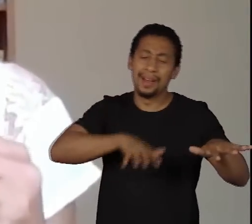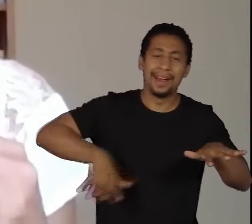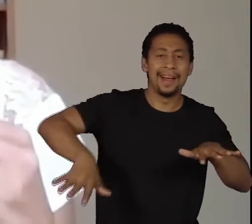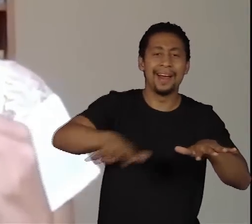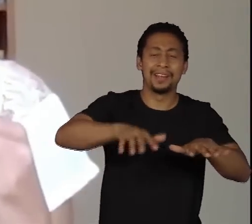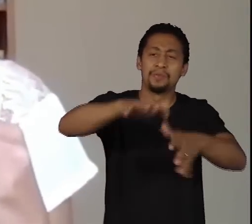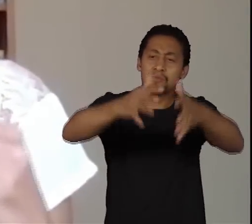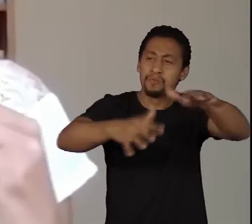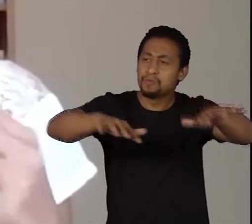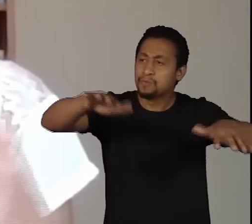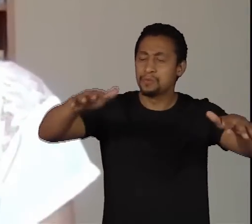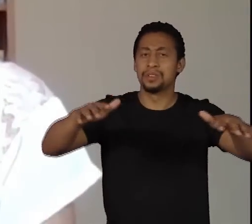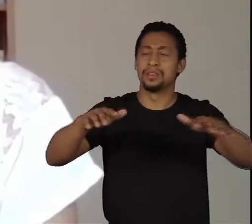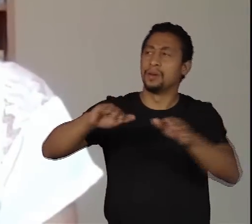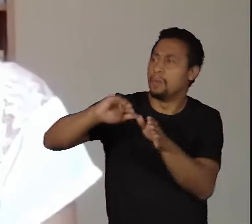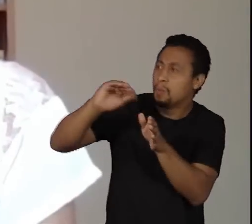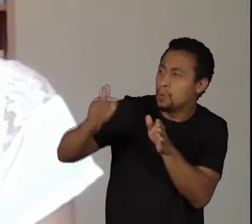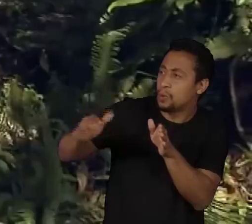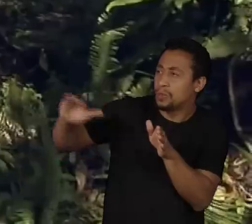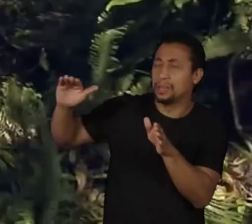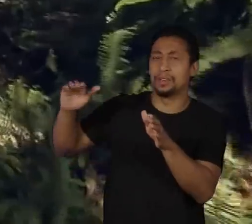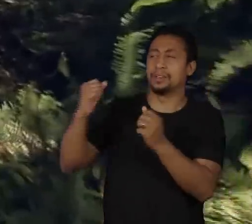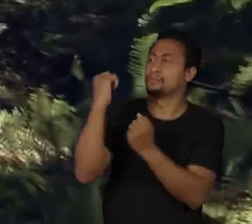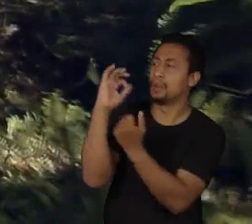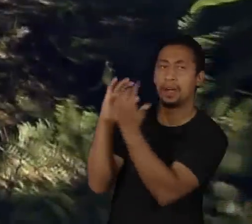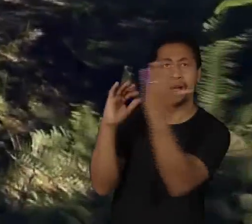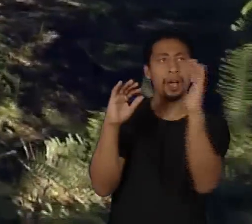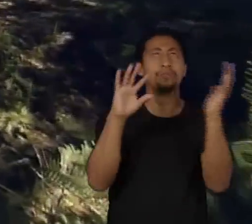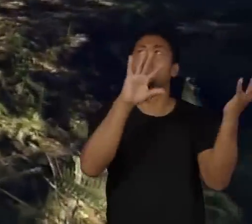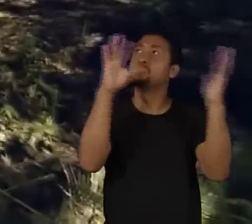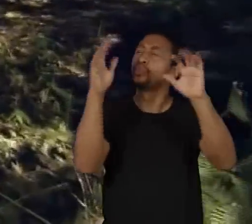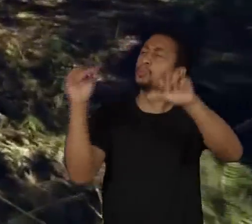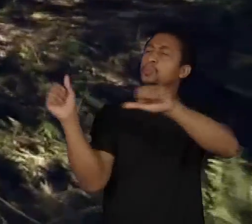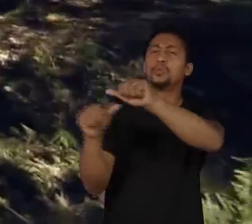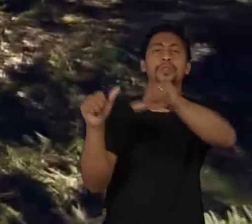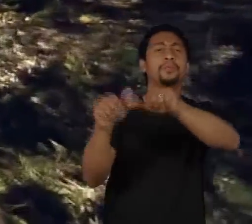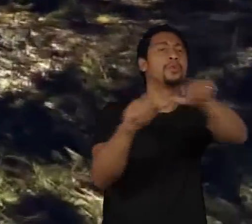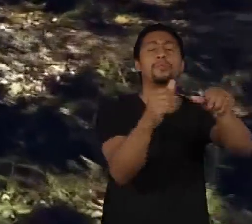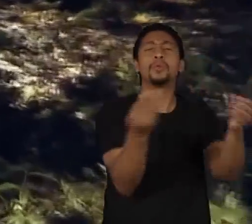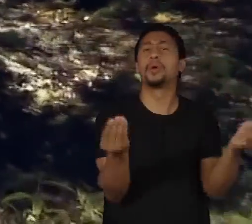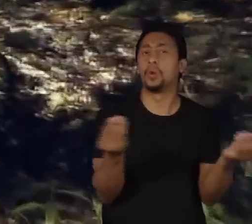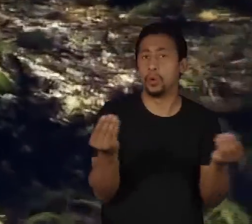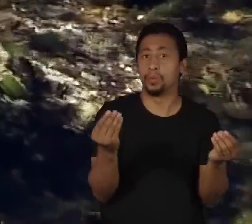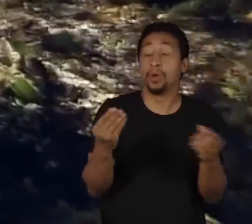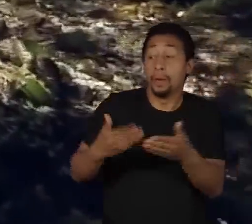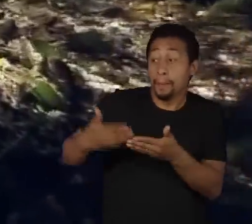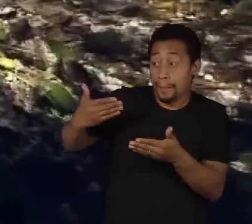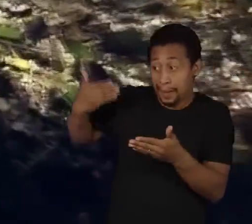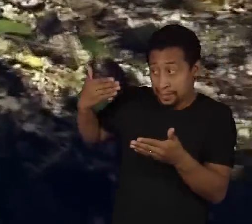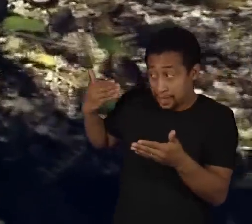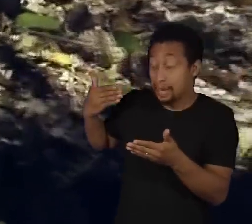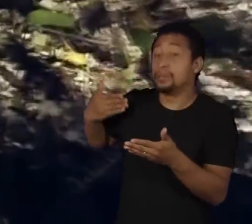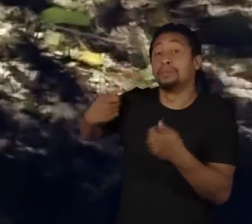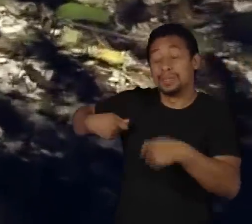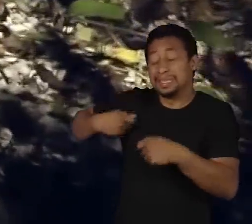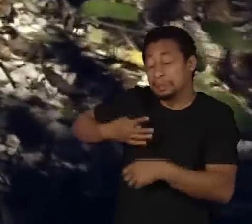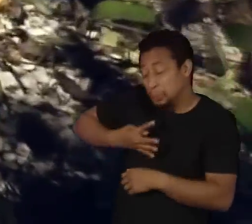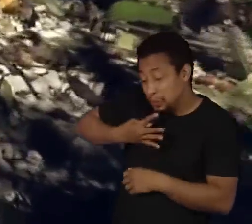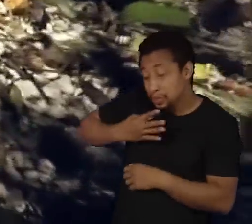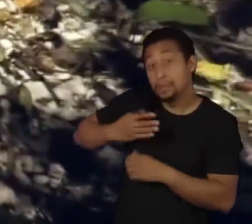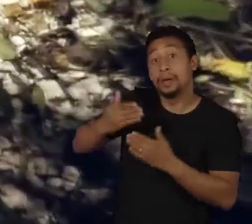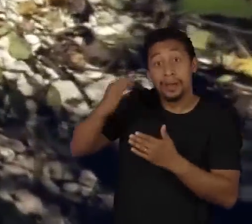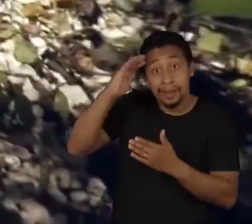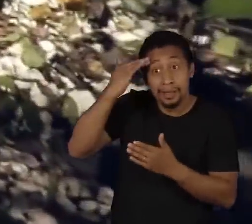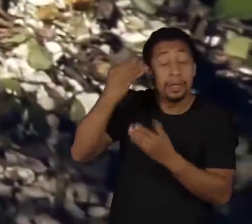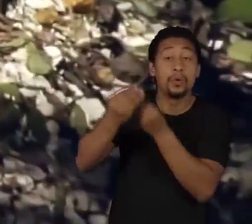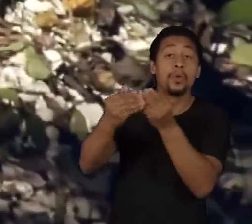tempo e pensar como é que a gente vai preservar a biodiversidade do presente e do futuro se a gente não conhece a biodiversidade do passado. Hoje, áreas que